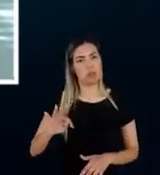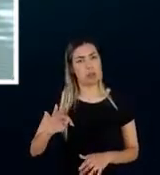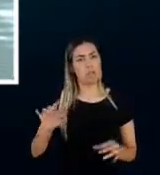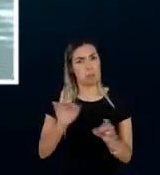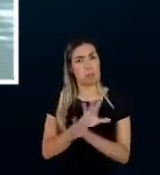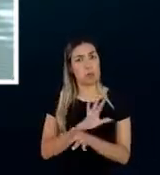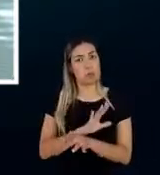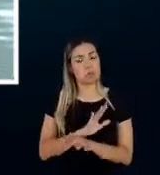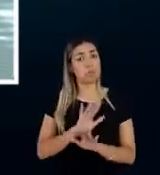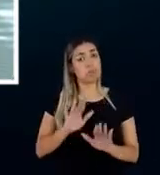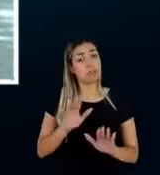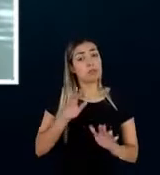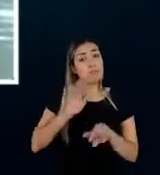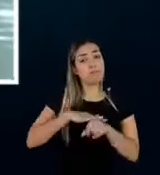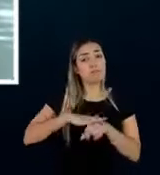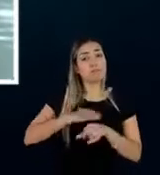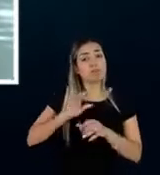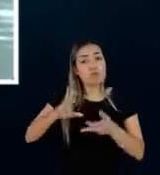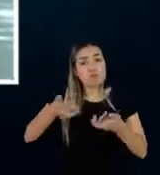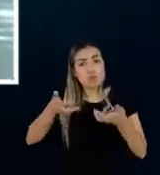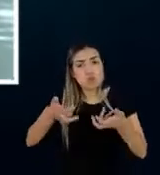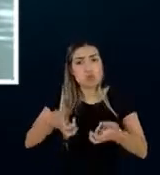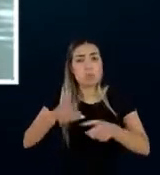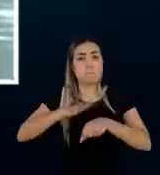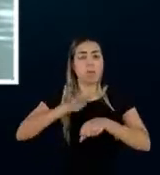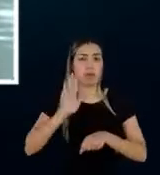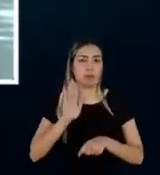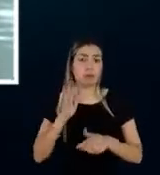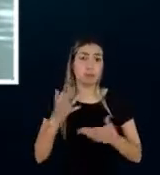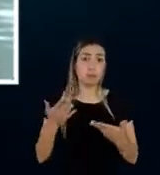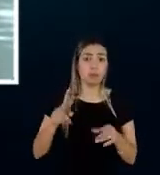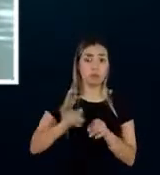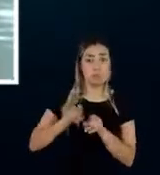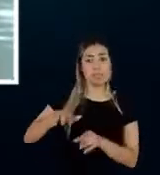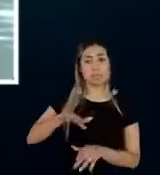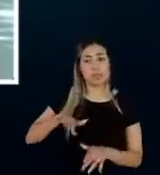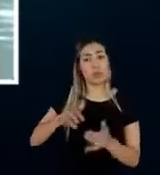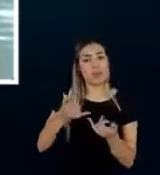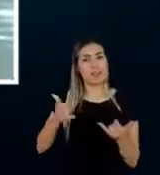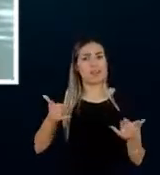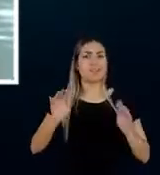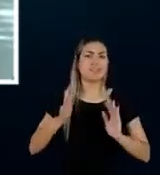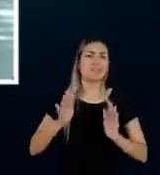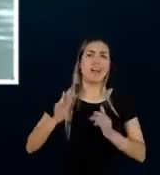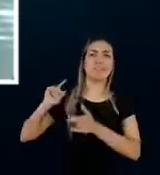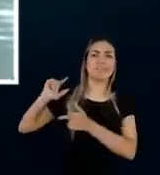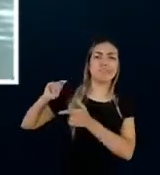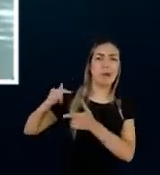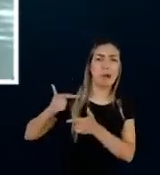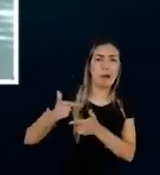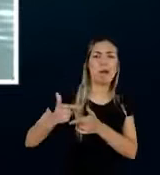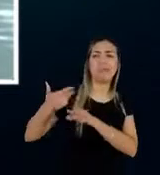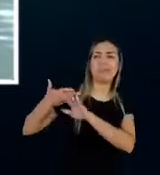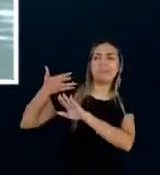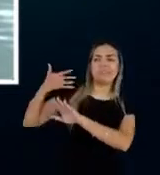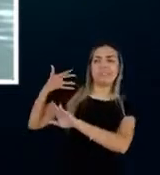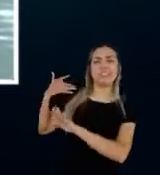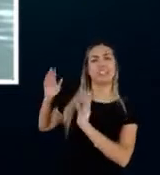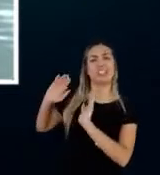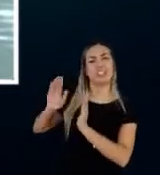é só explorar mais. E aí, também, no setor elétrico, nós temos tradição histórica e no desenvolvimento dos